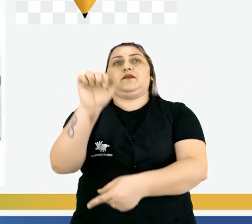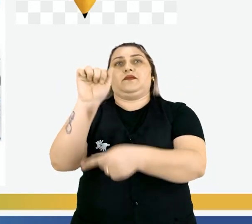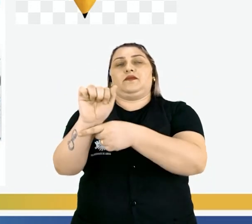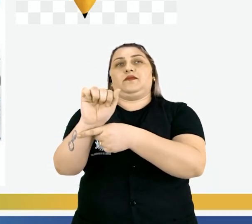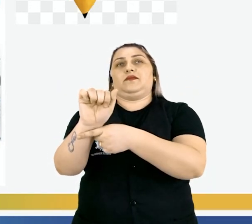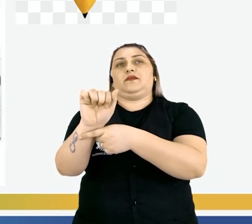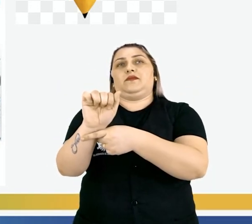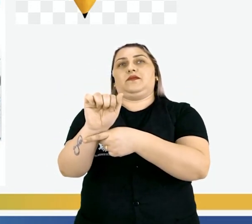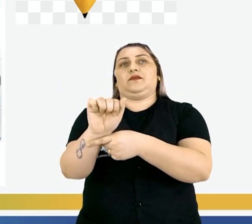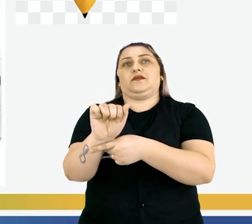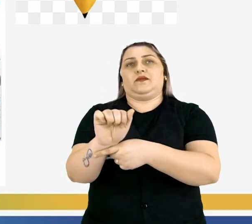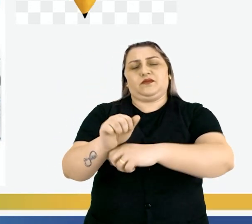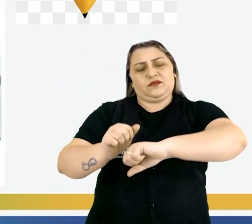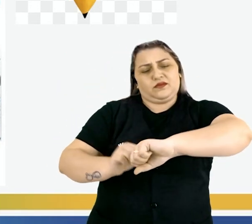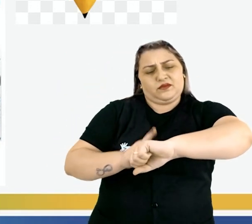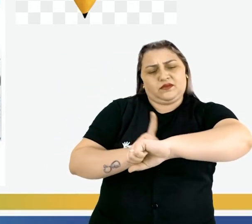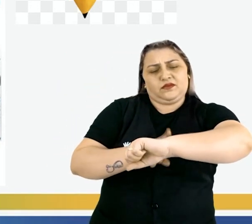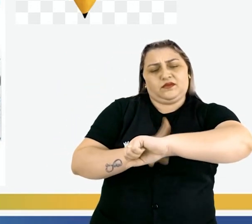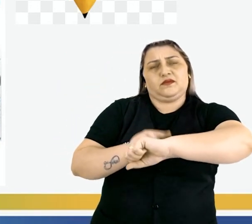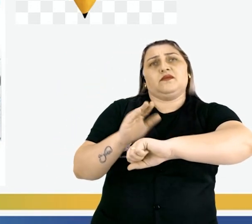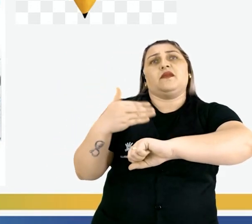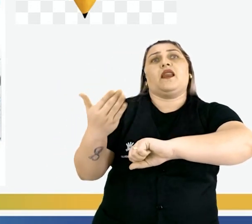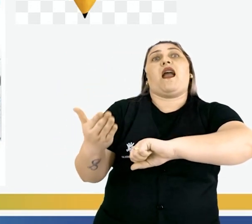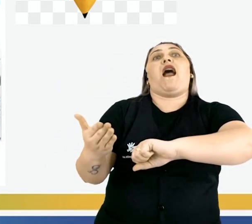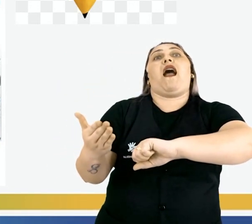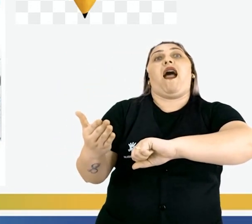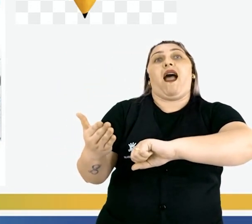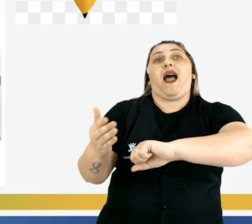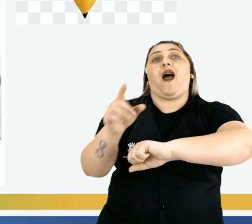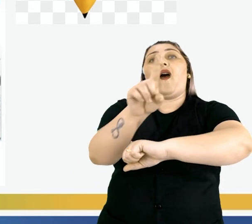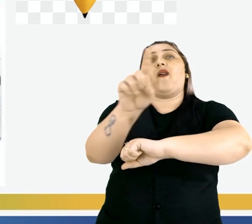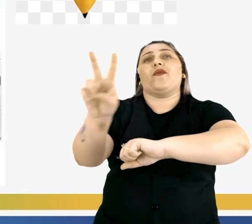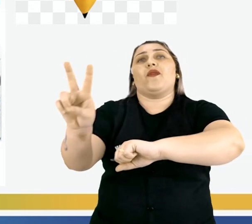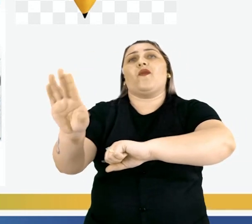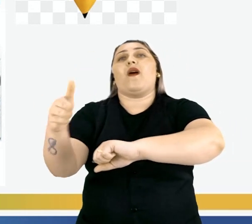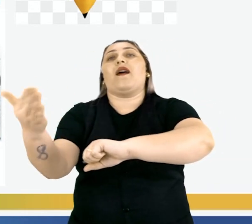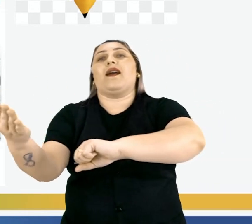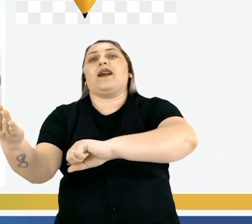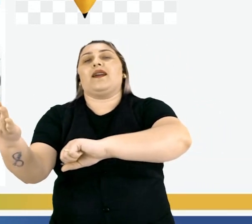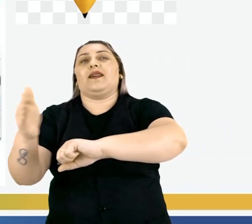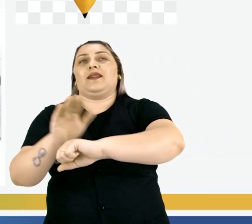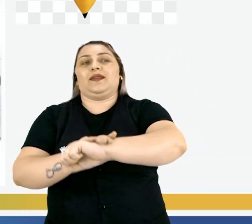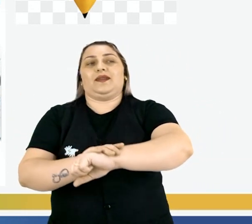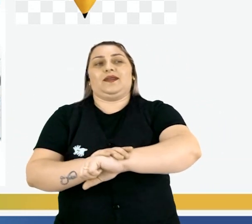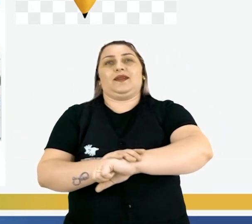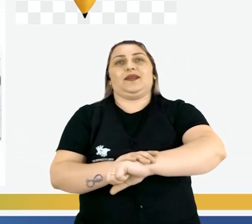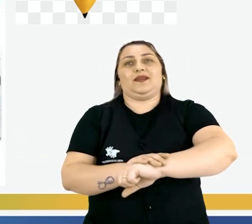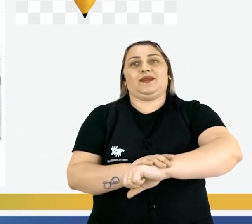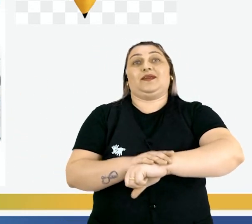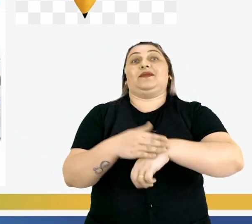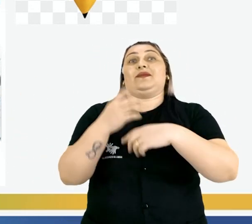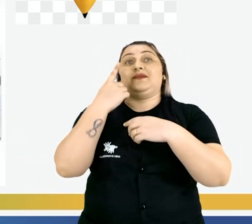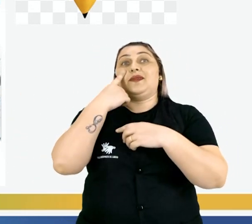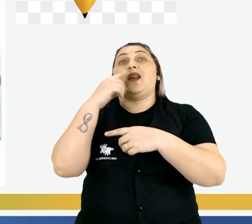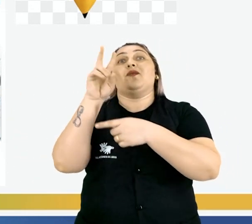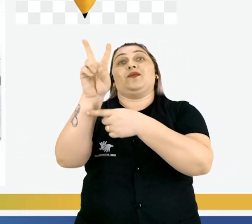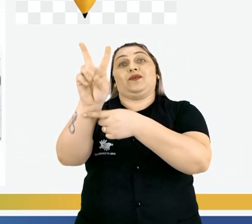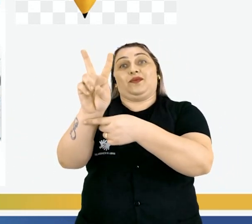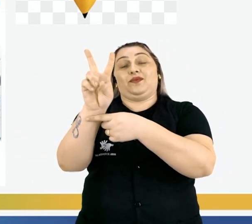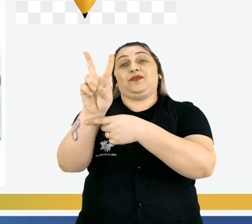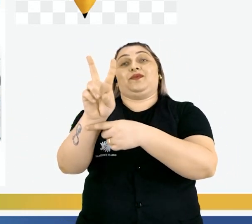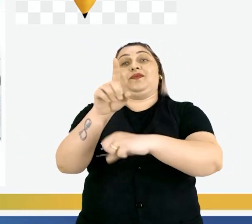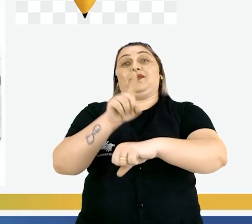A. Olha esse senhor aí olhando o relógio. Será que é tempo da natureza ou é tempo cronológico? Vamos ver? É o